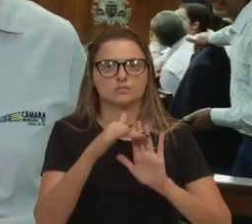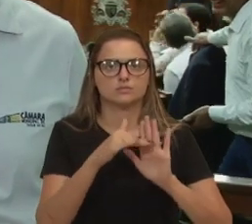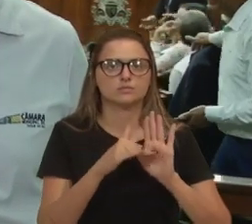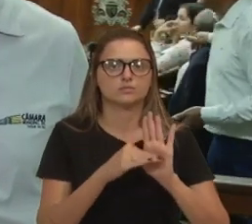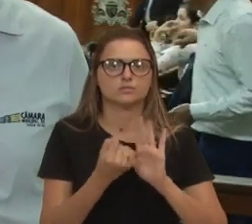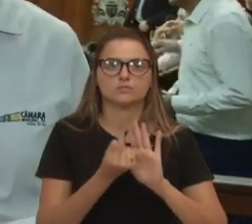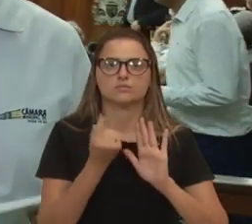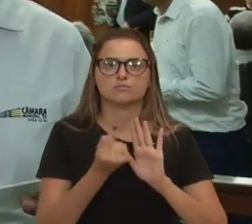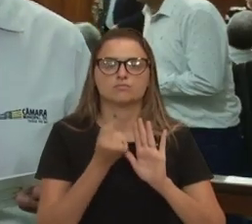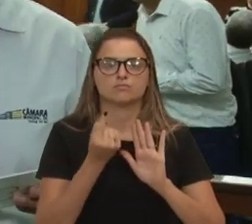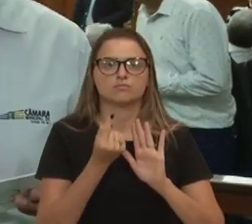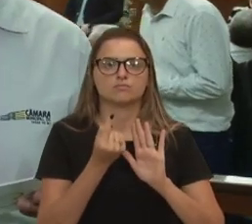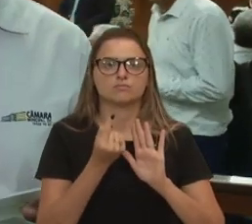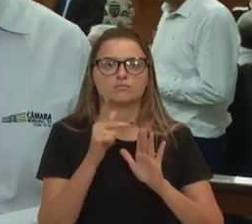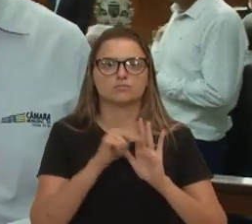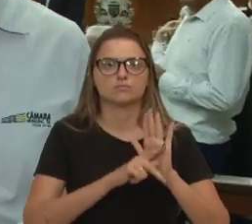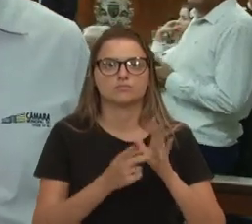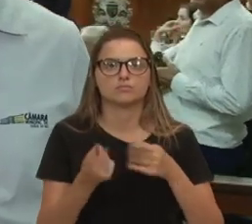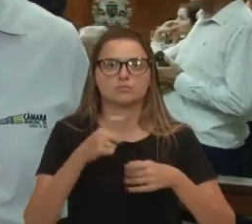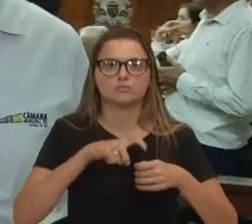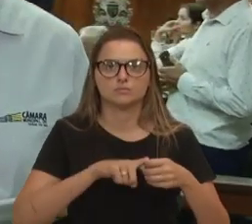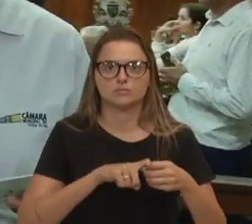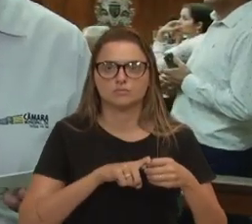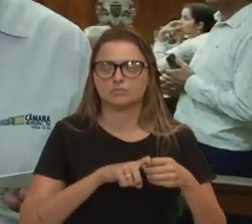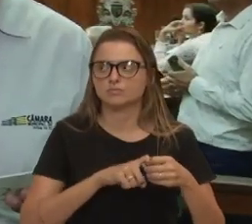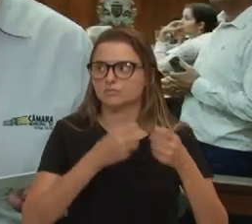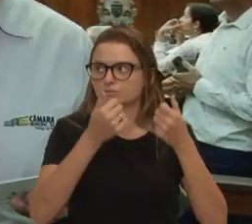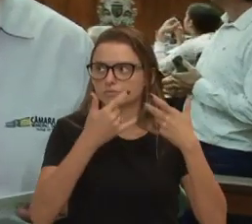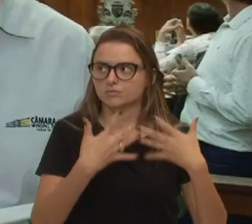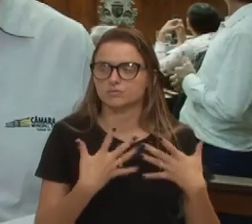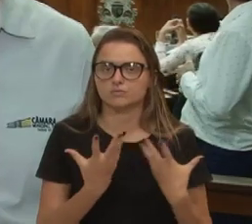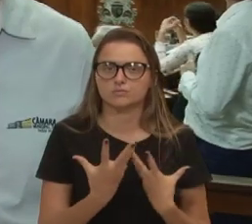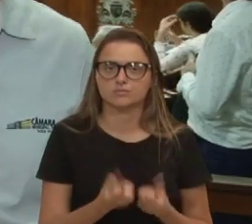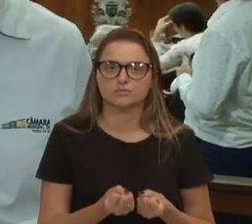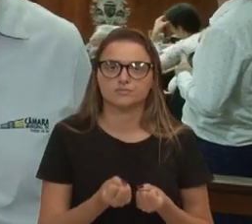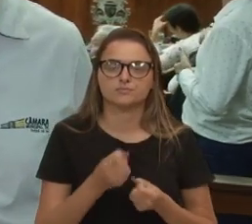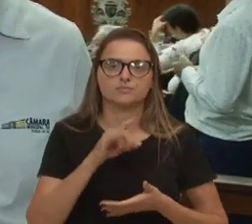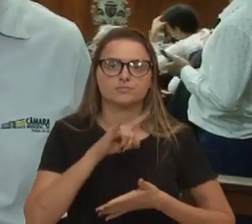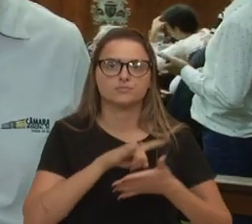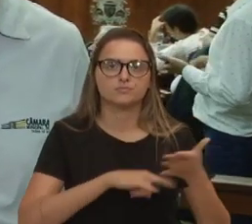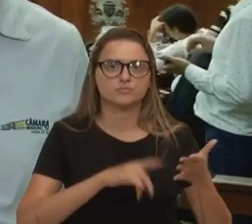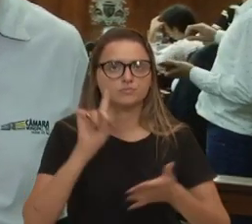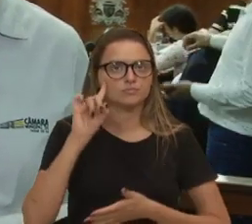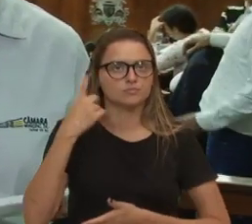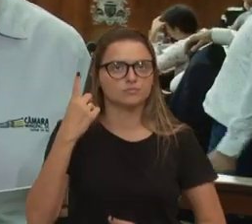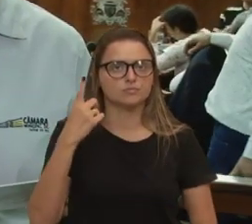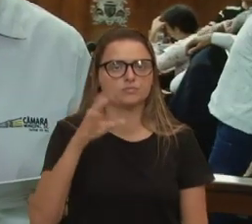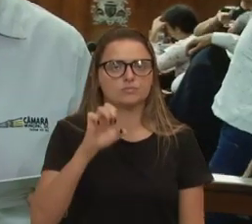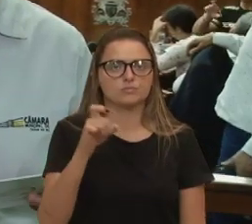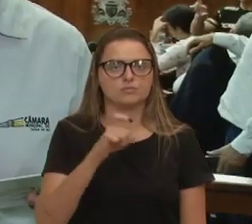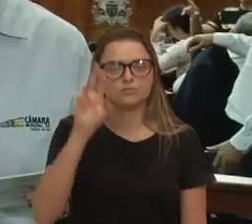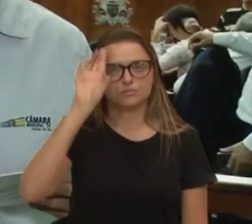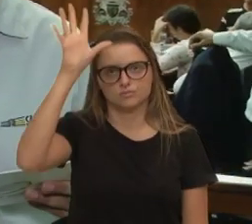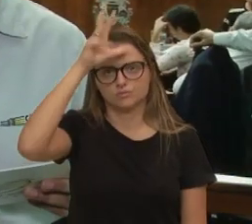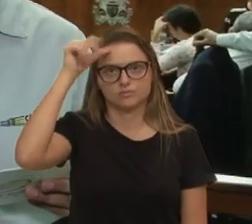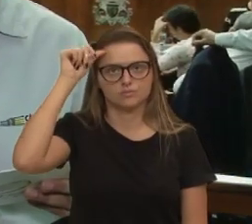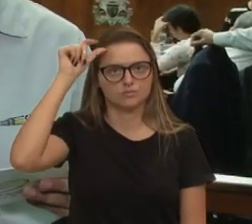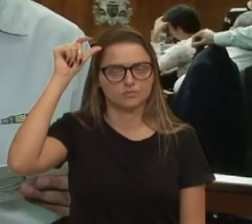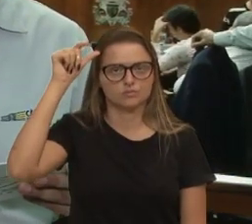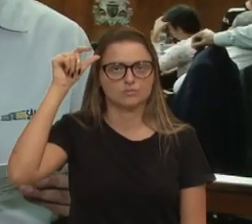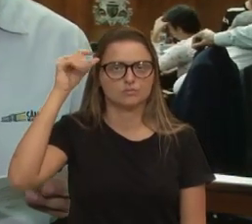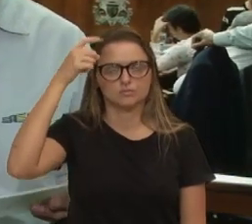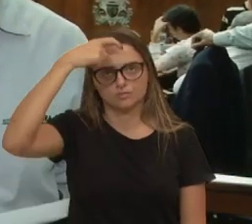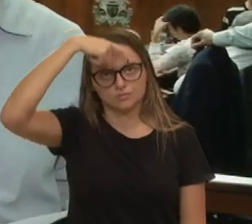hoje, um único item, em reabertura de apreciação à admissibilidade do documento de autoria do ex-vice-prefeito de Caxias do Sul, Ricardo Fabres de